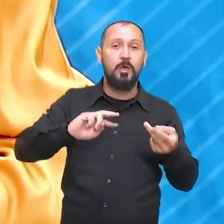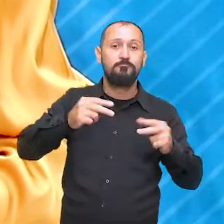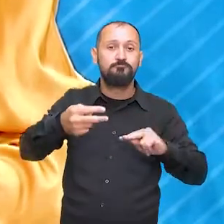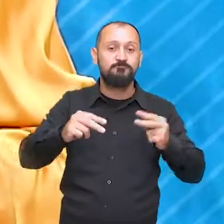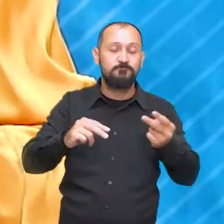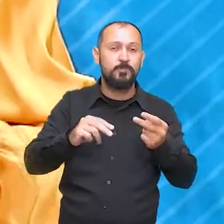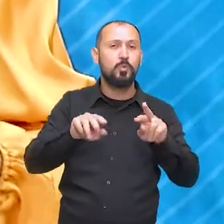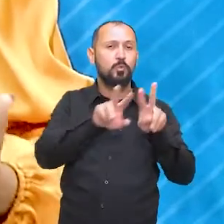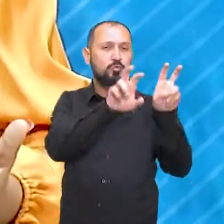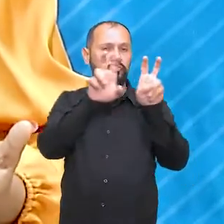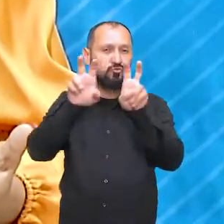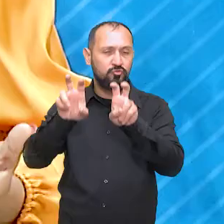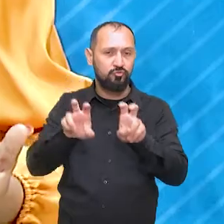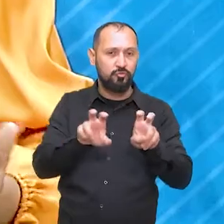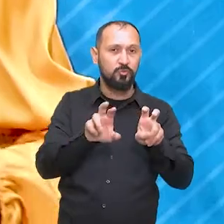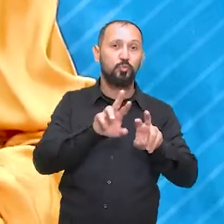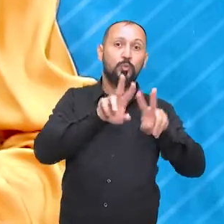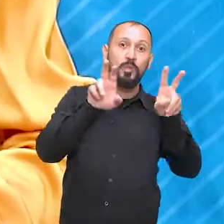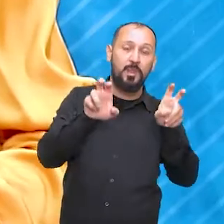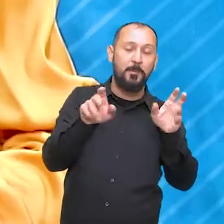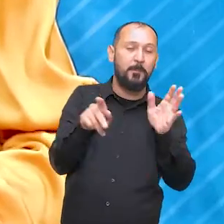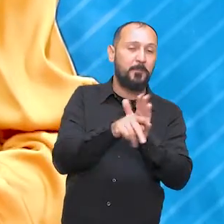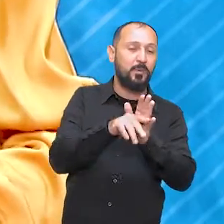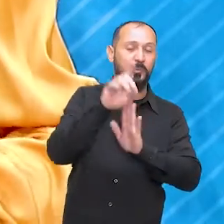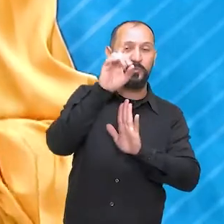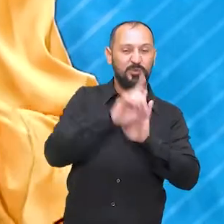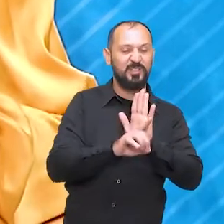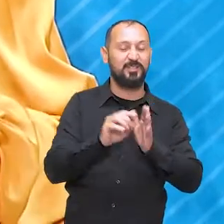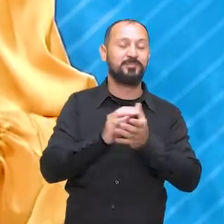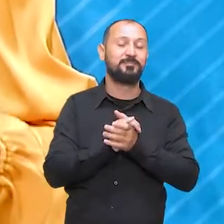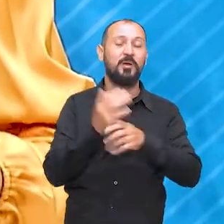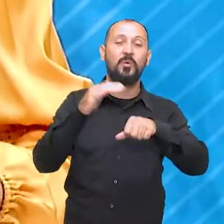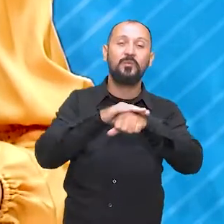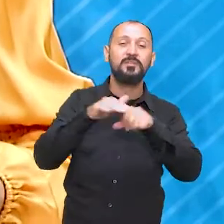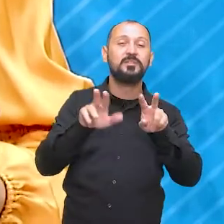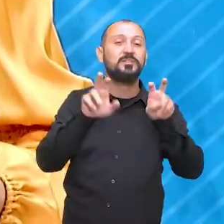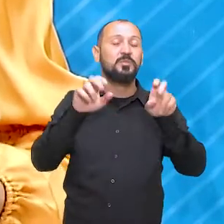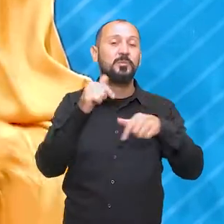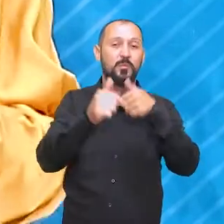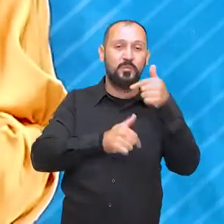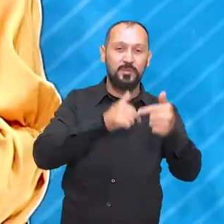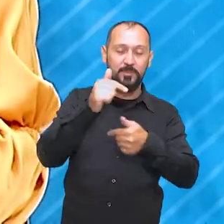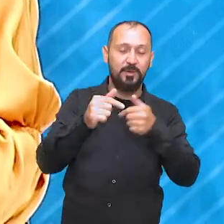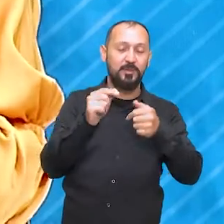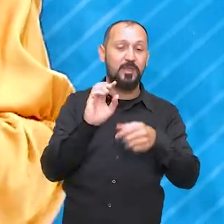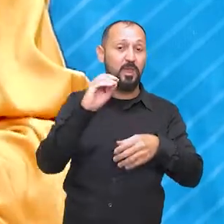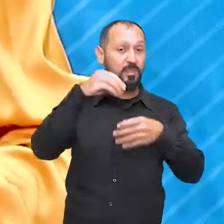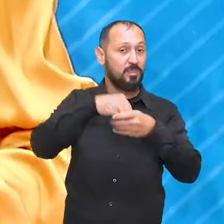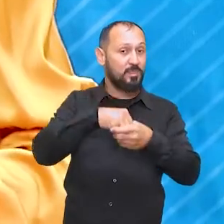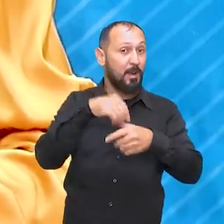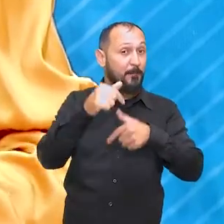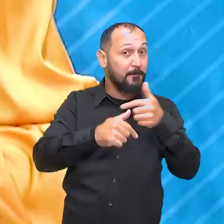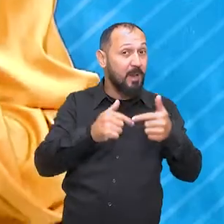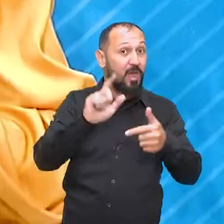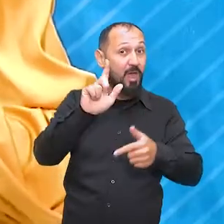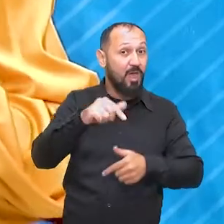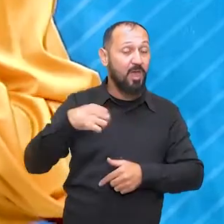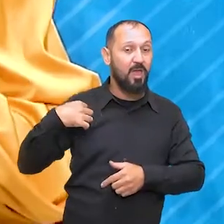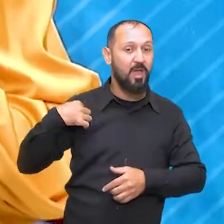que atuam em diversas áreas do direito. Para conversarmos sobre esse trabalho que é